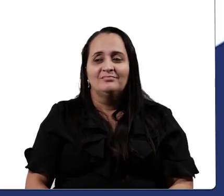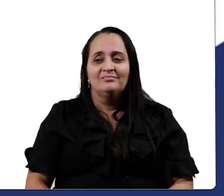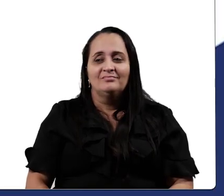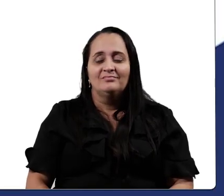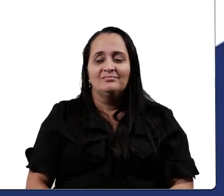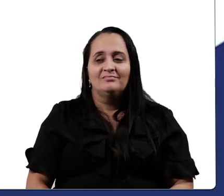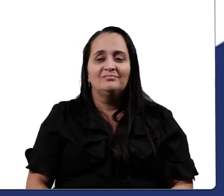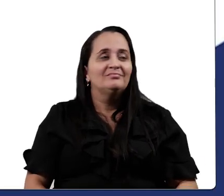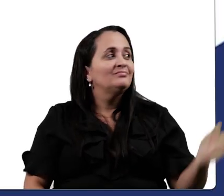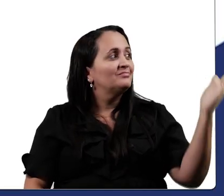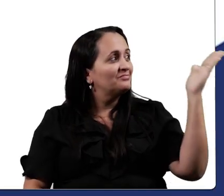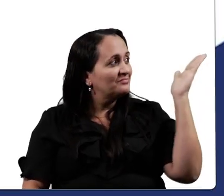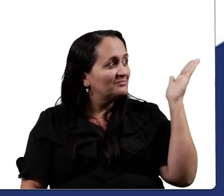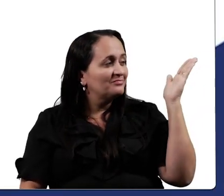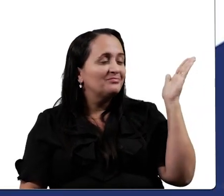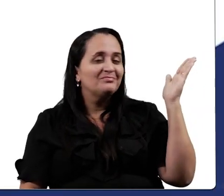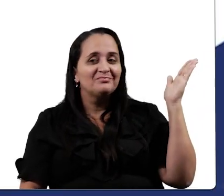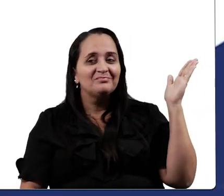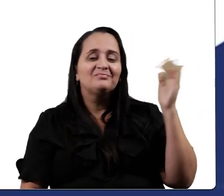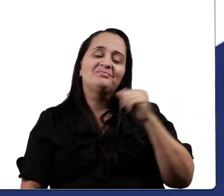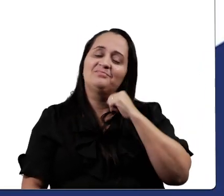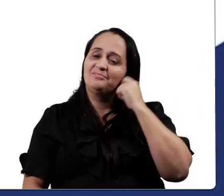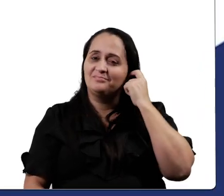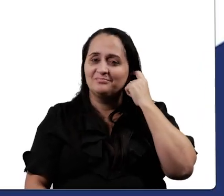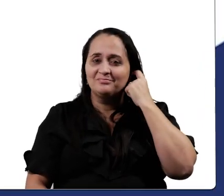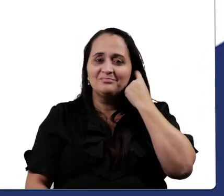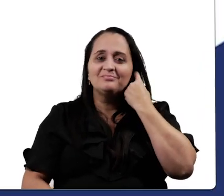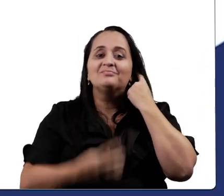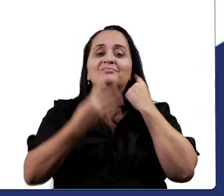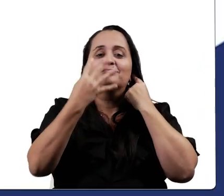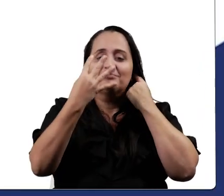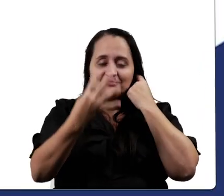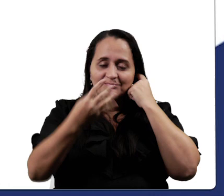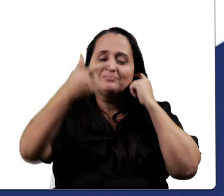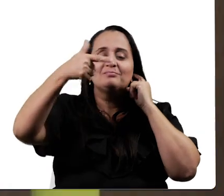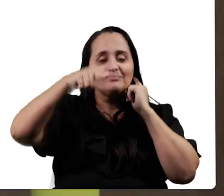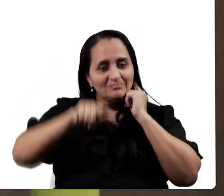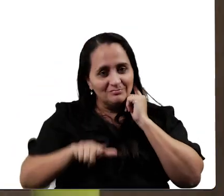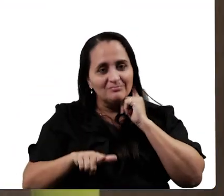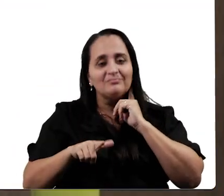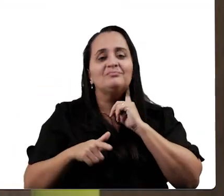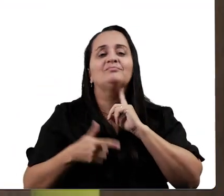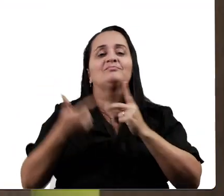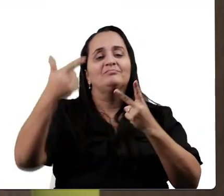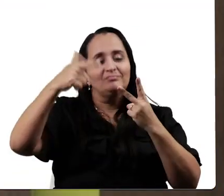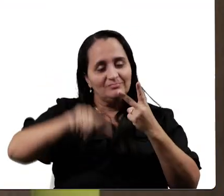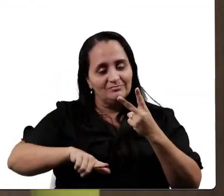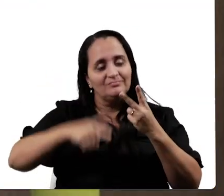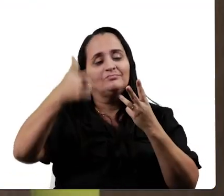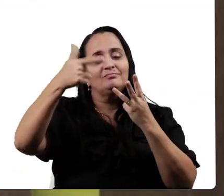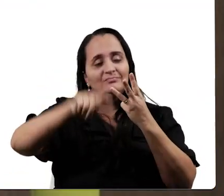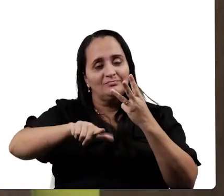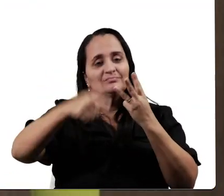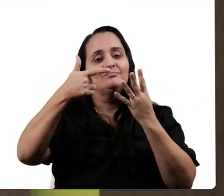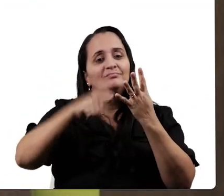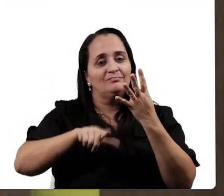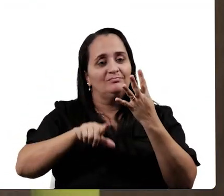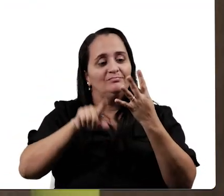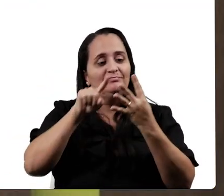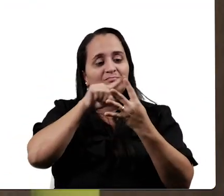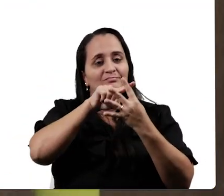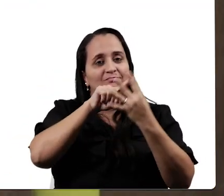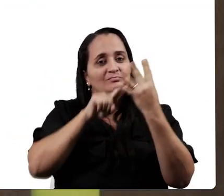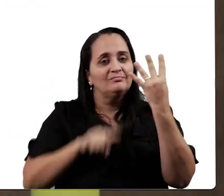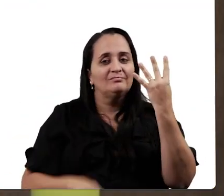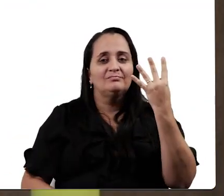certo olha lá o quatro está repetindo aqui olha 4 + 4 + 4